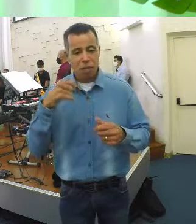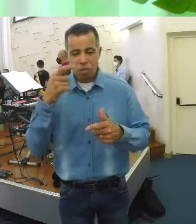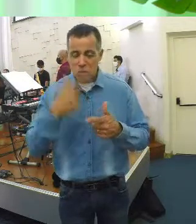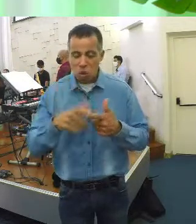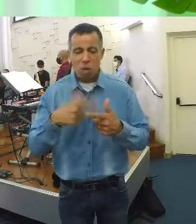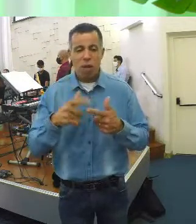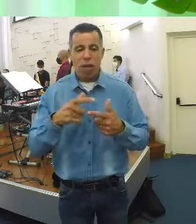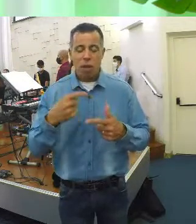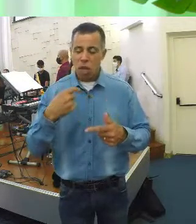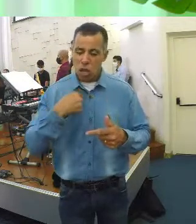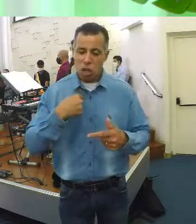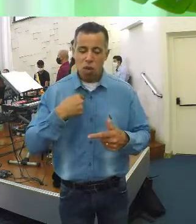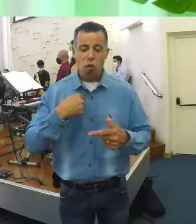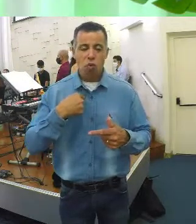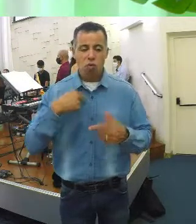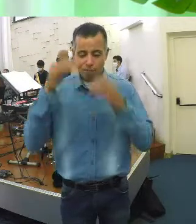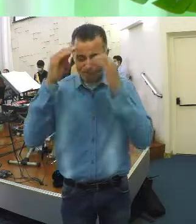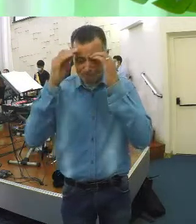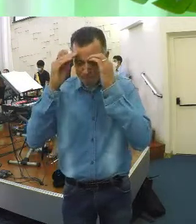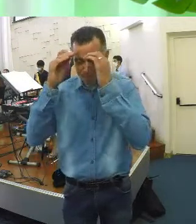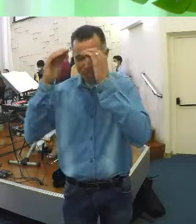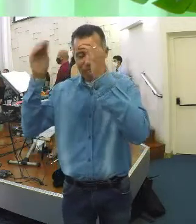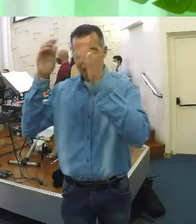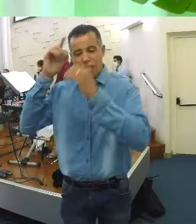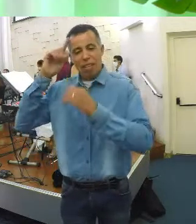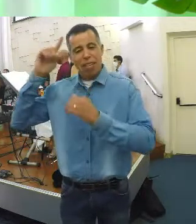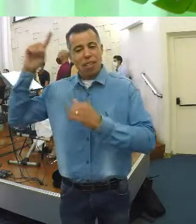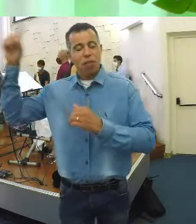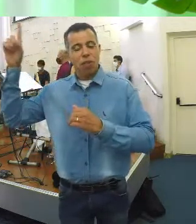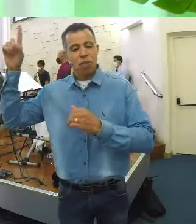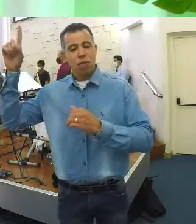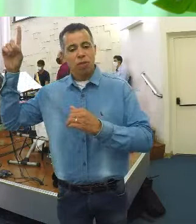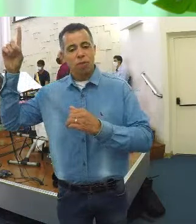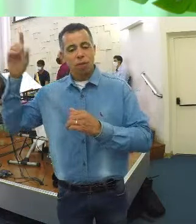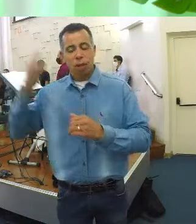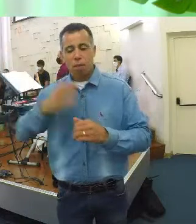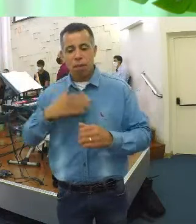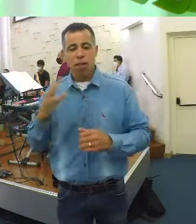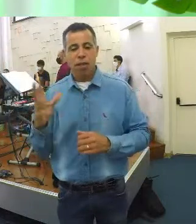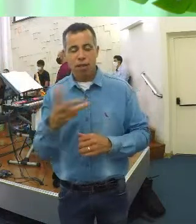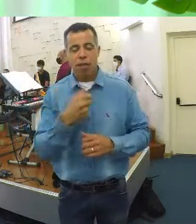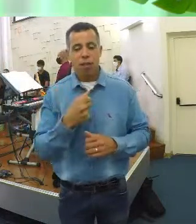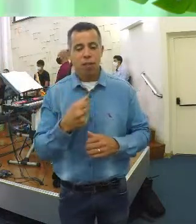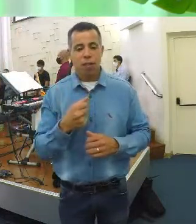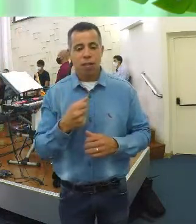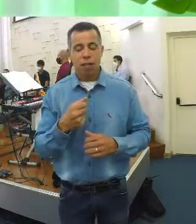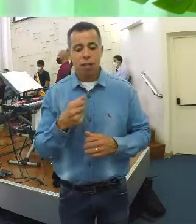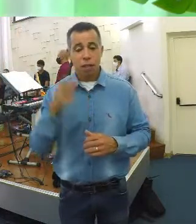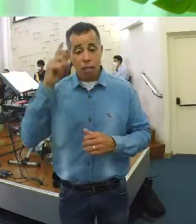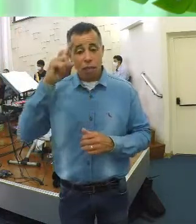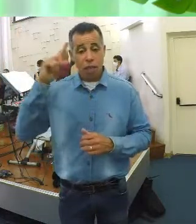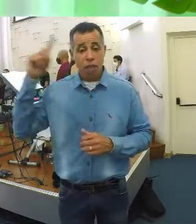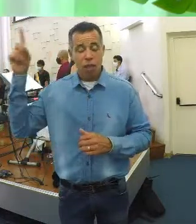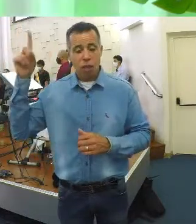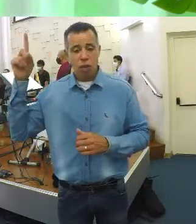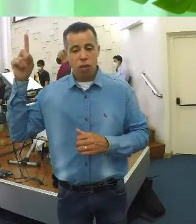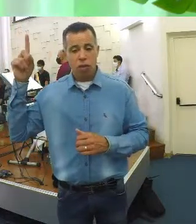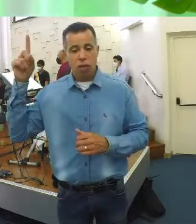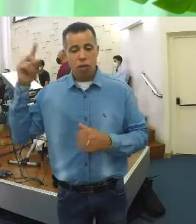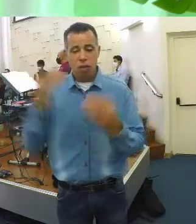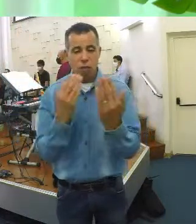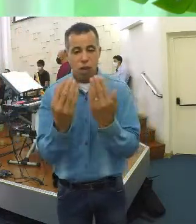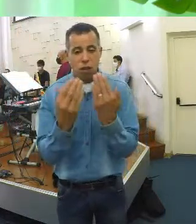salvação. O Senhor Deus é a minha fortaleza, e Ele faz os meus pés como os da corça, e me faz